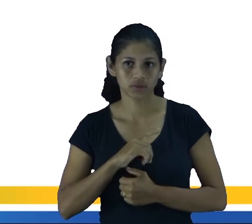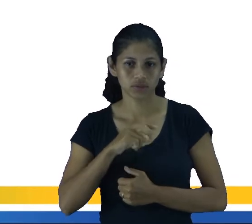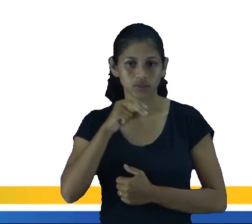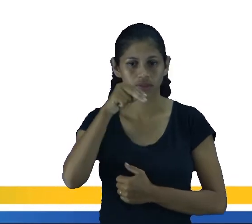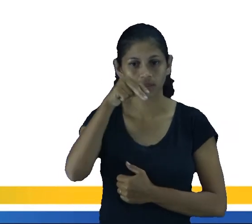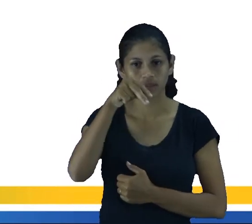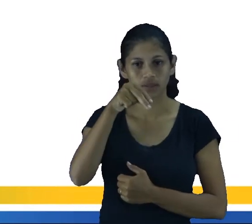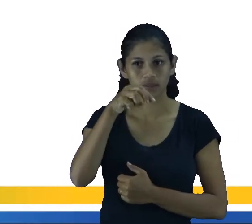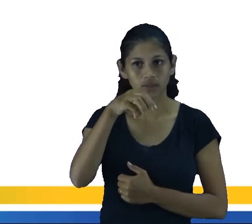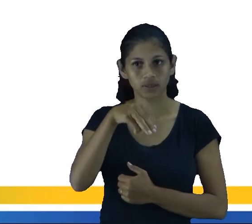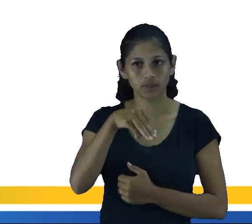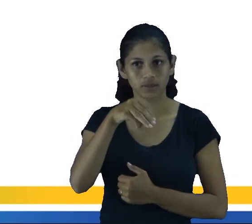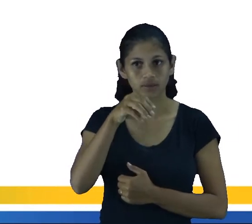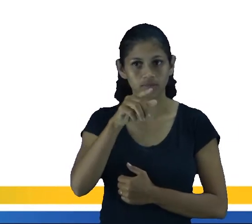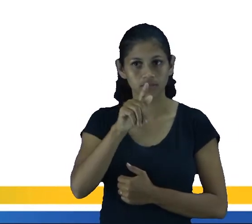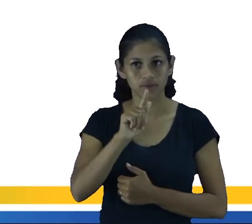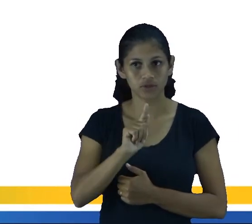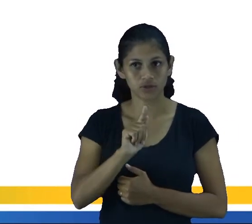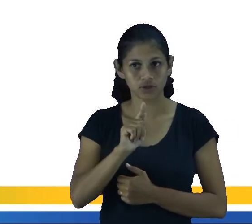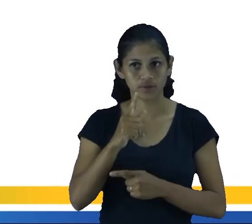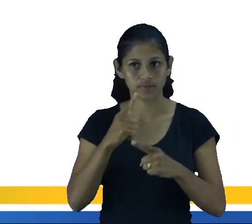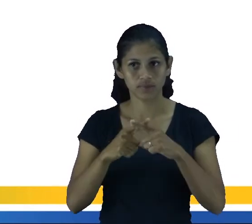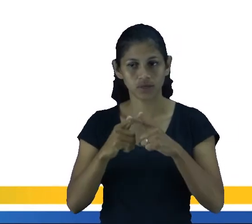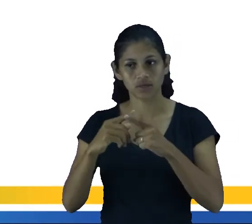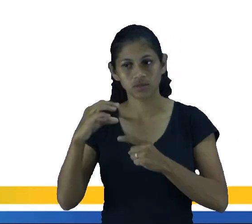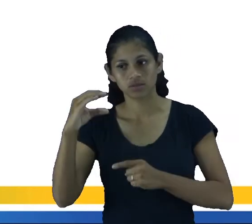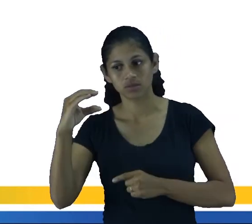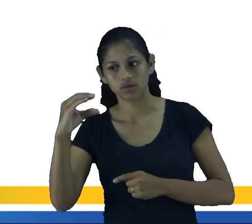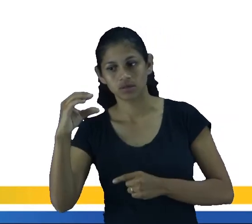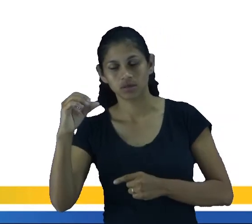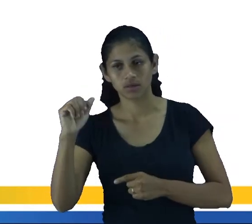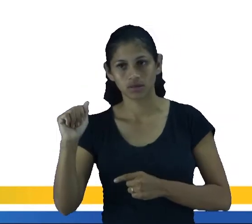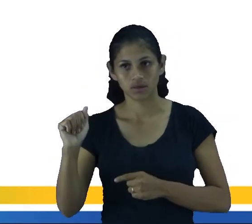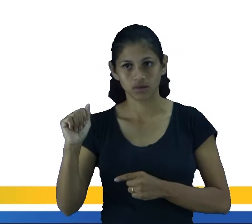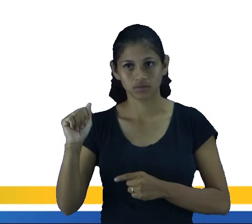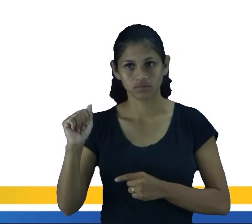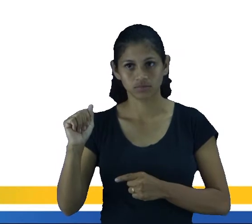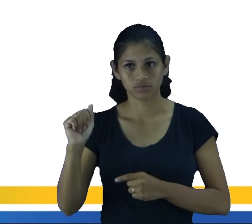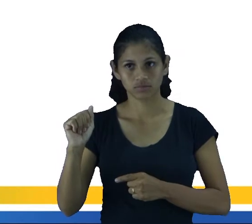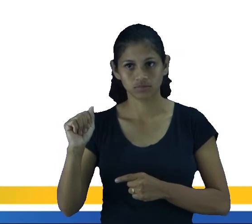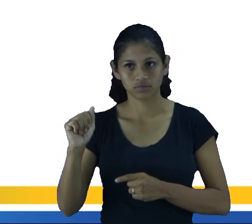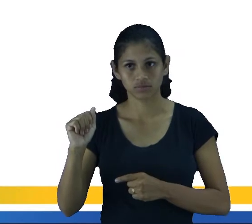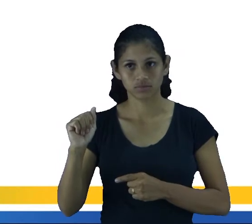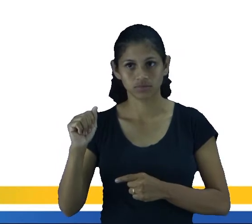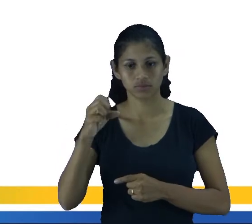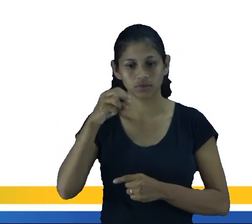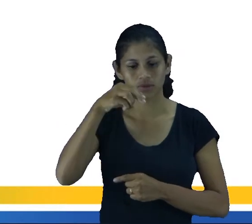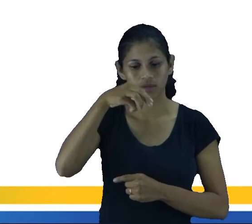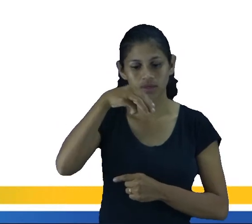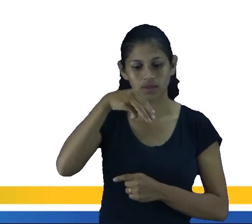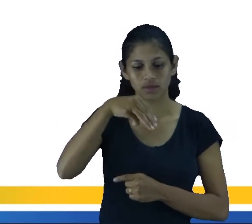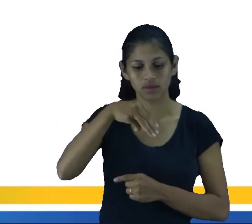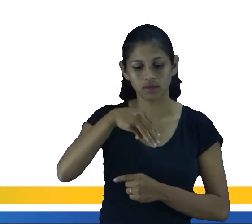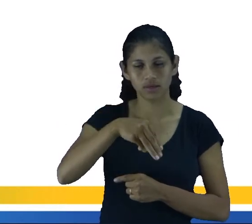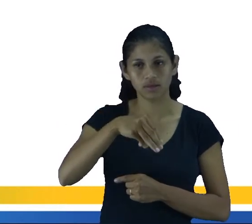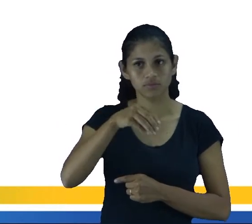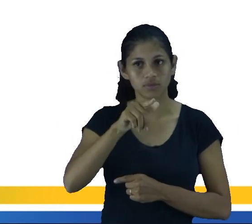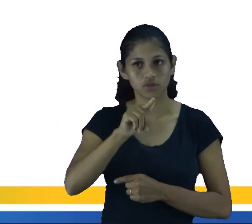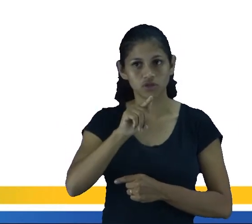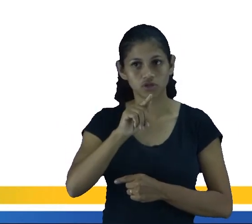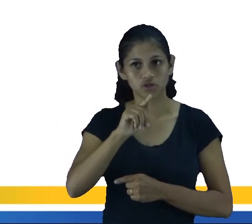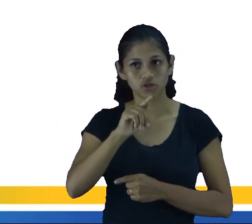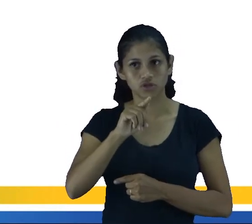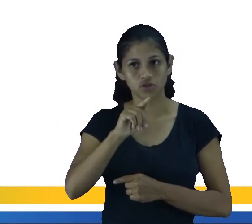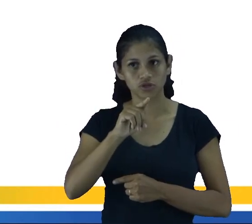ao oxigênio e o cálcio ligado ao enxofre. Então, o magnésio vai se ligar ao enxofre, que magnésio